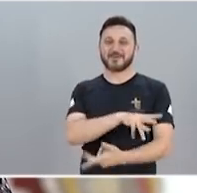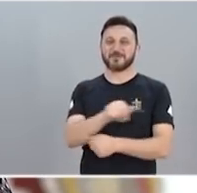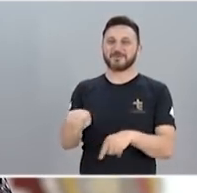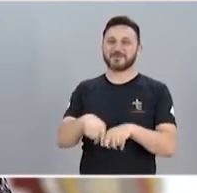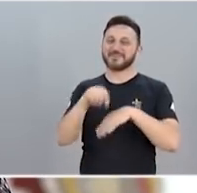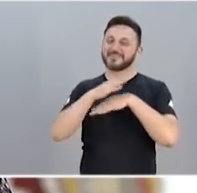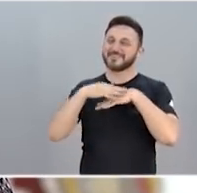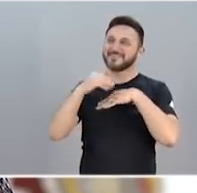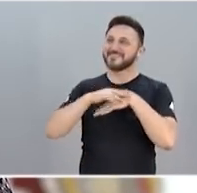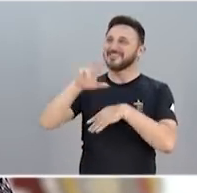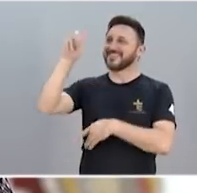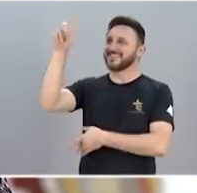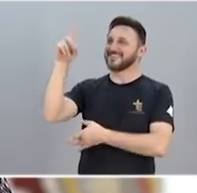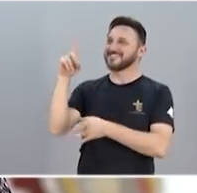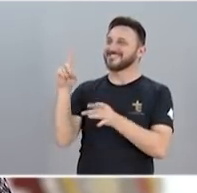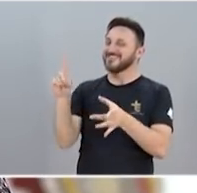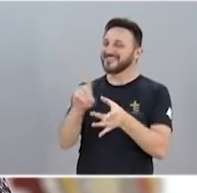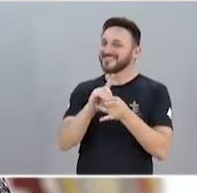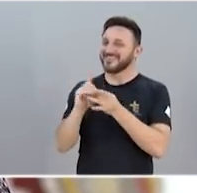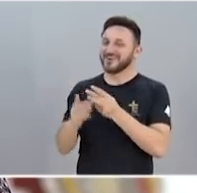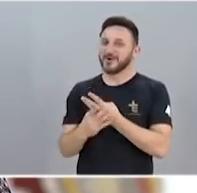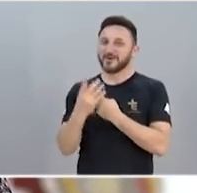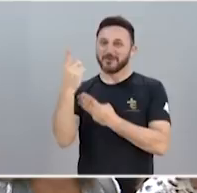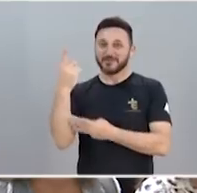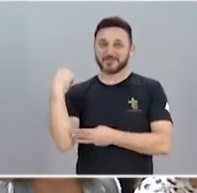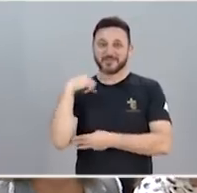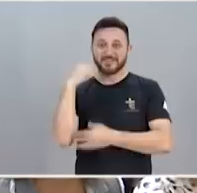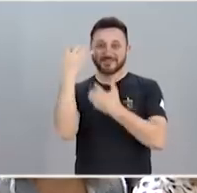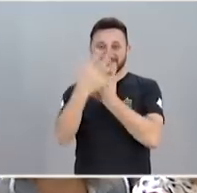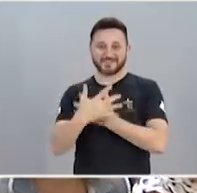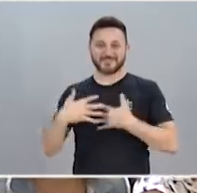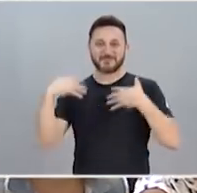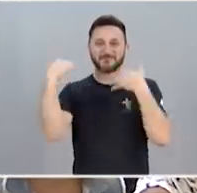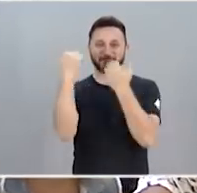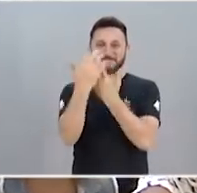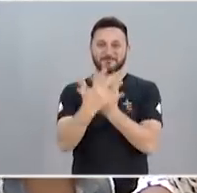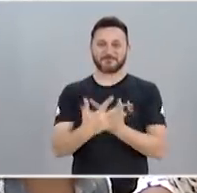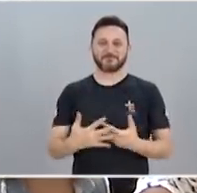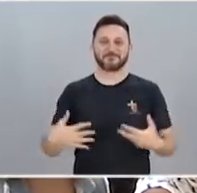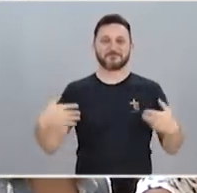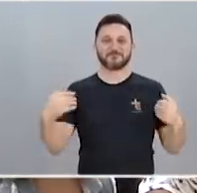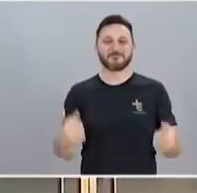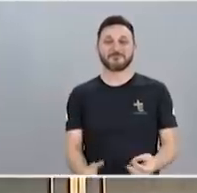do nosso Deus, uno e trino, cantemos. Ó Trindade,